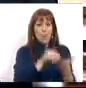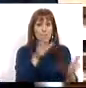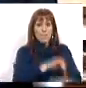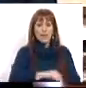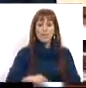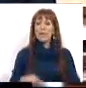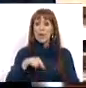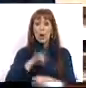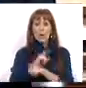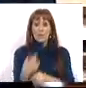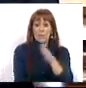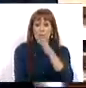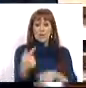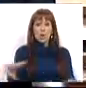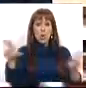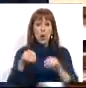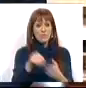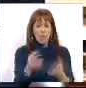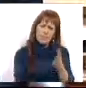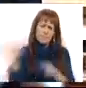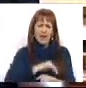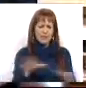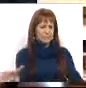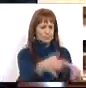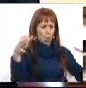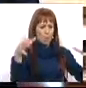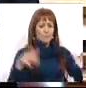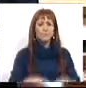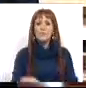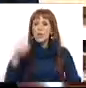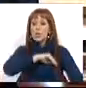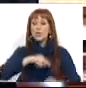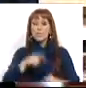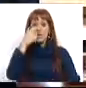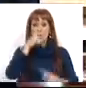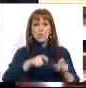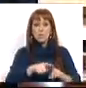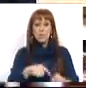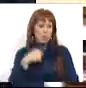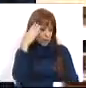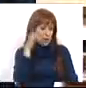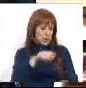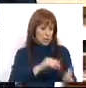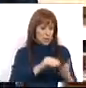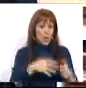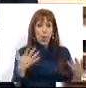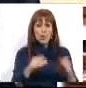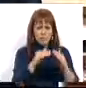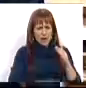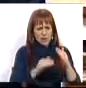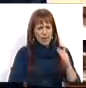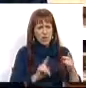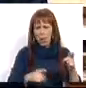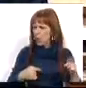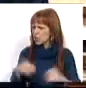ao mesmo tempo que criou novos pobres. De facto, o rendimento dos que são considerados pobres é hoje mais